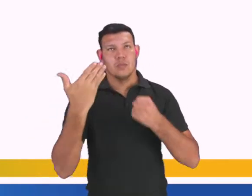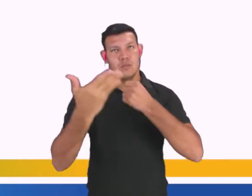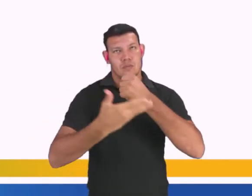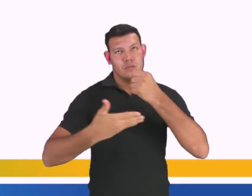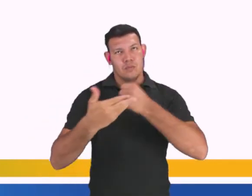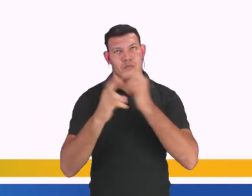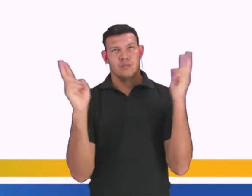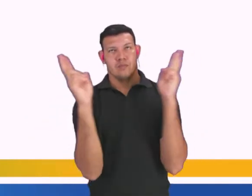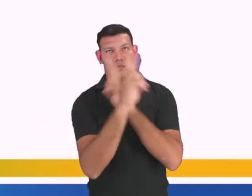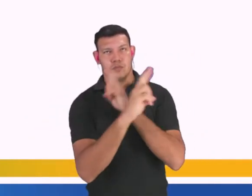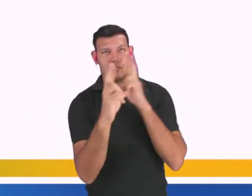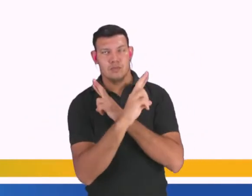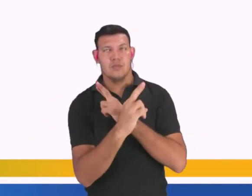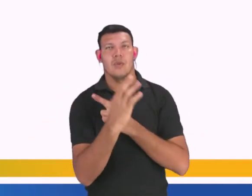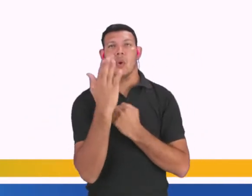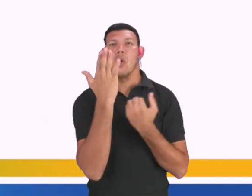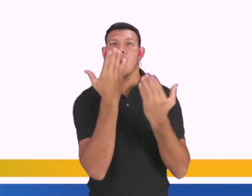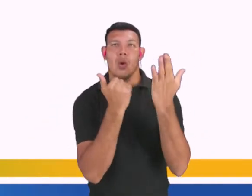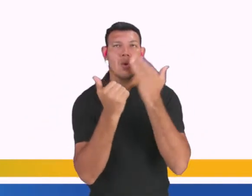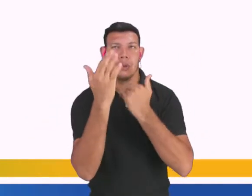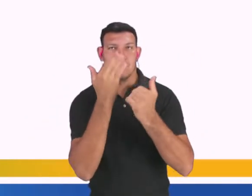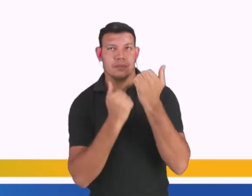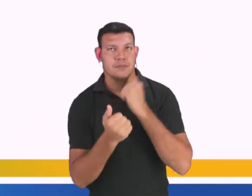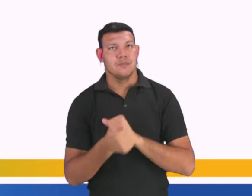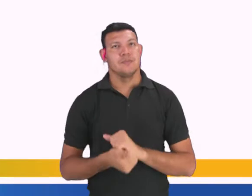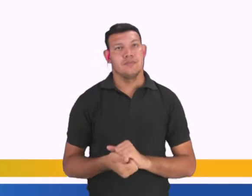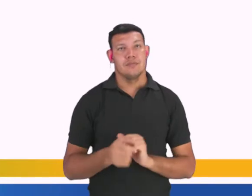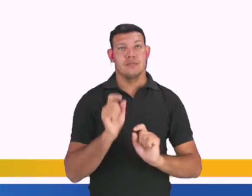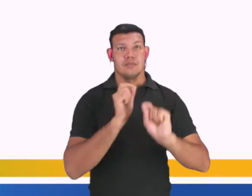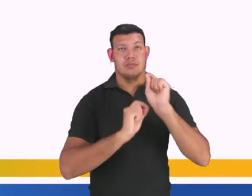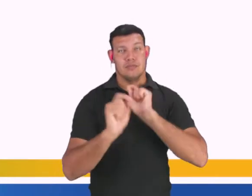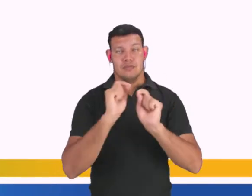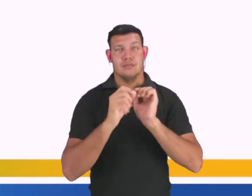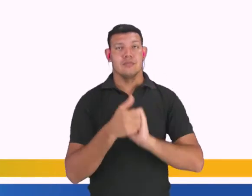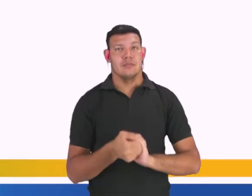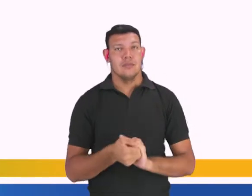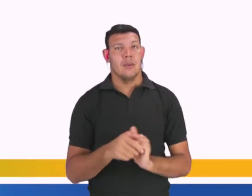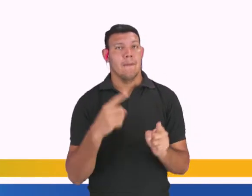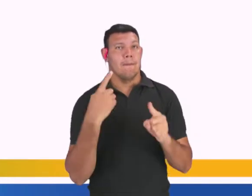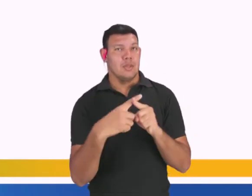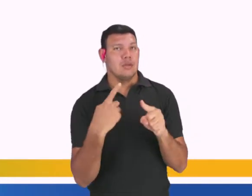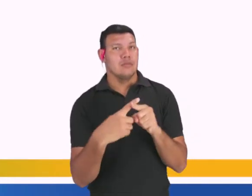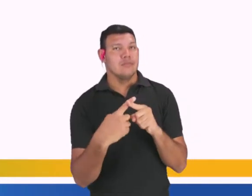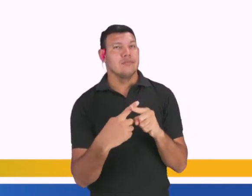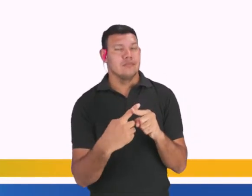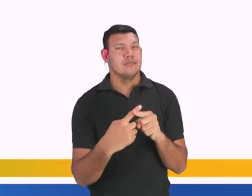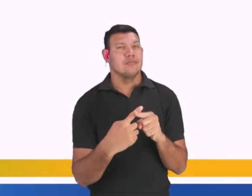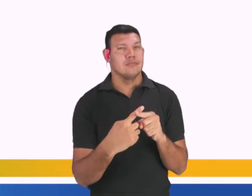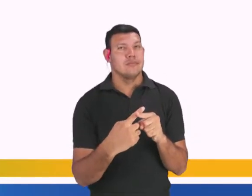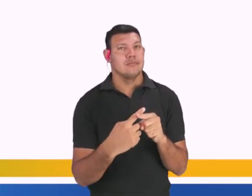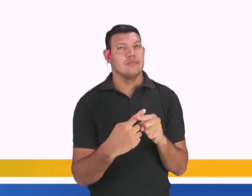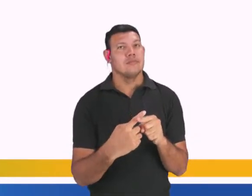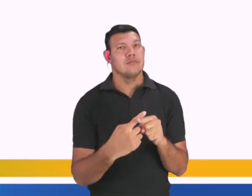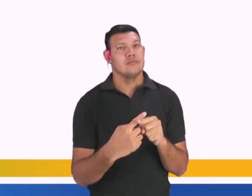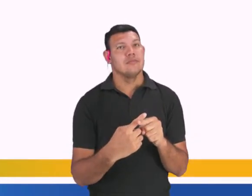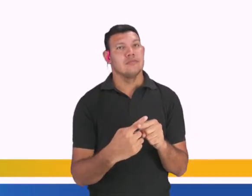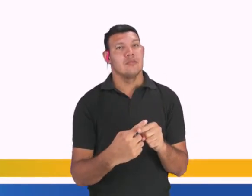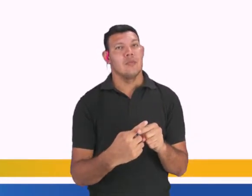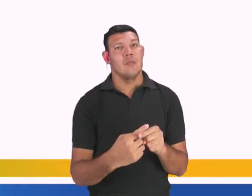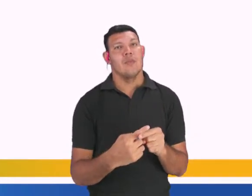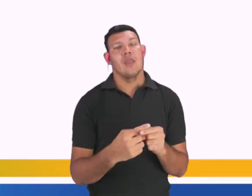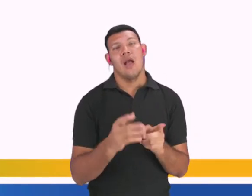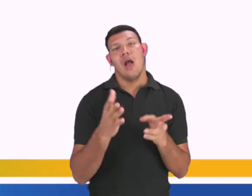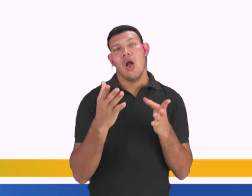para a bioquímica. Ele faz um apanhado desse assunto, onde você vê os consumidores e os produtores,